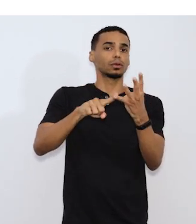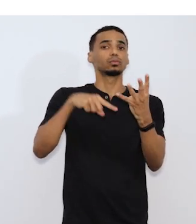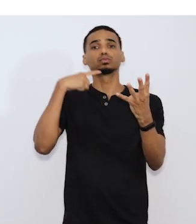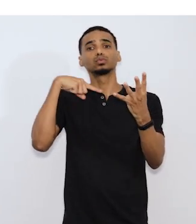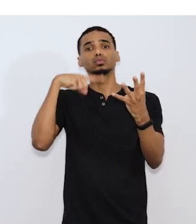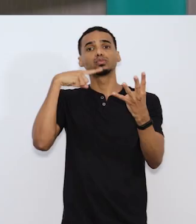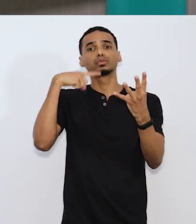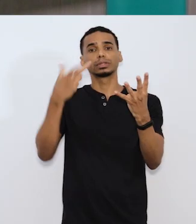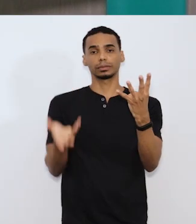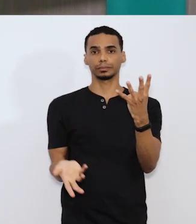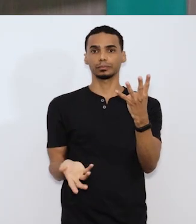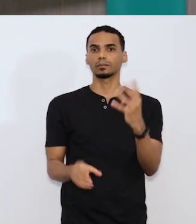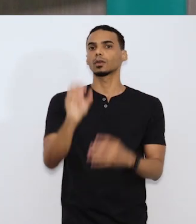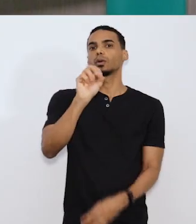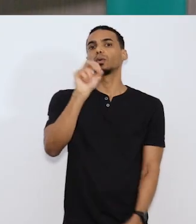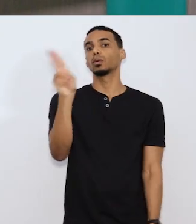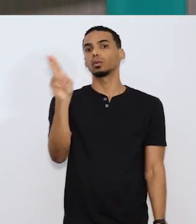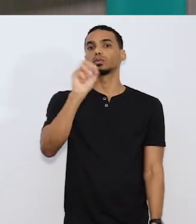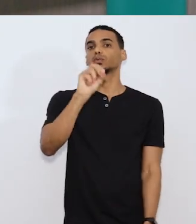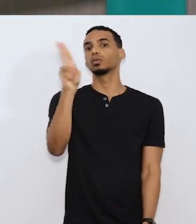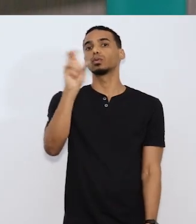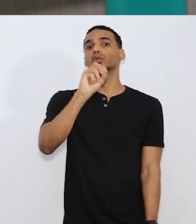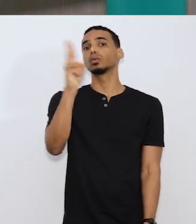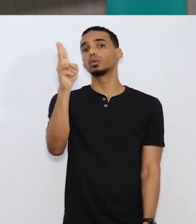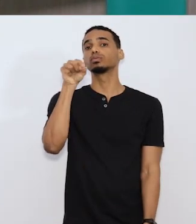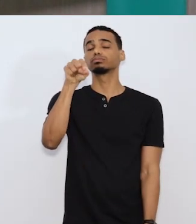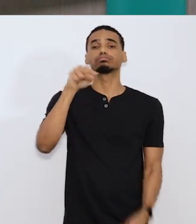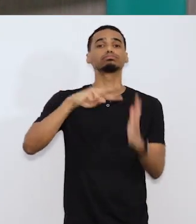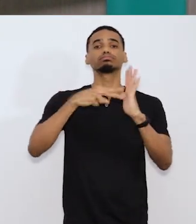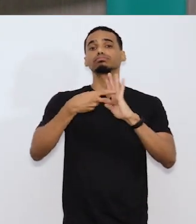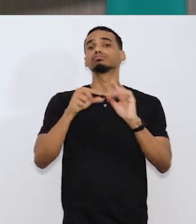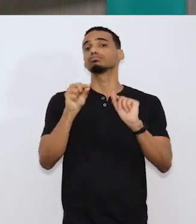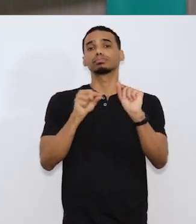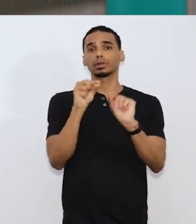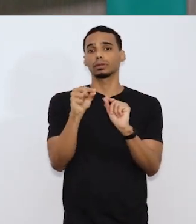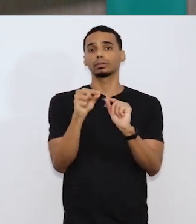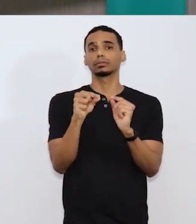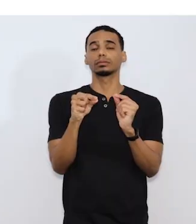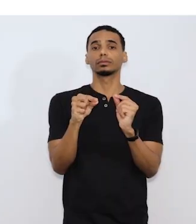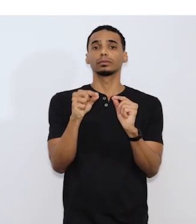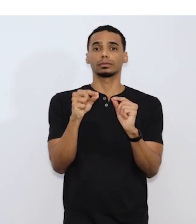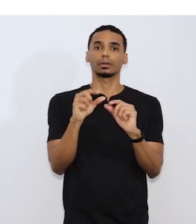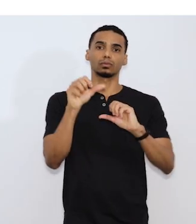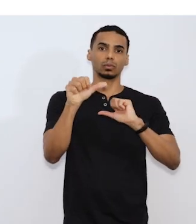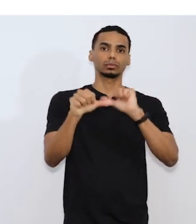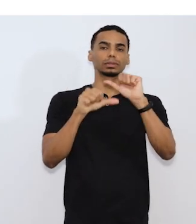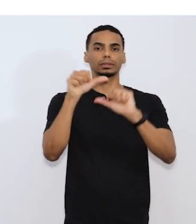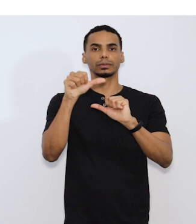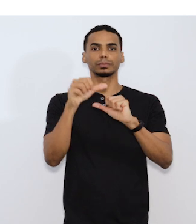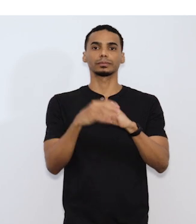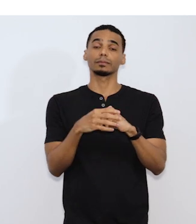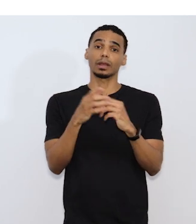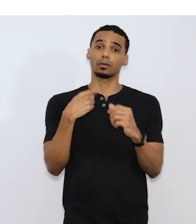dúvida. Essa palavrinha ou estabelece aí uma relação de alternância.